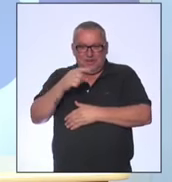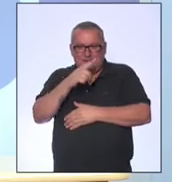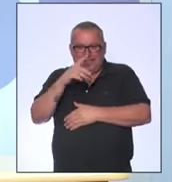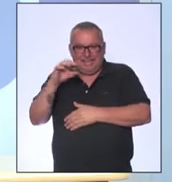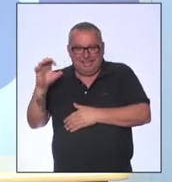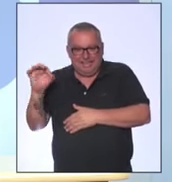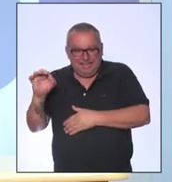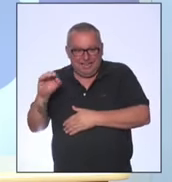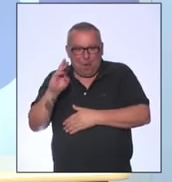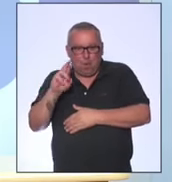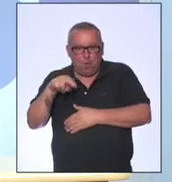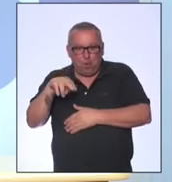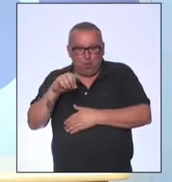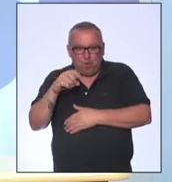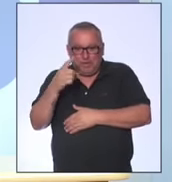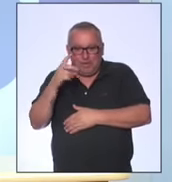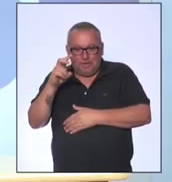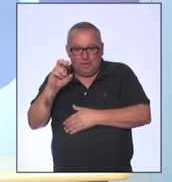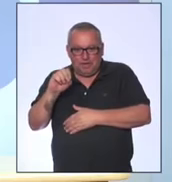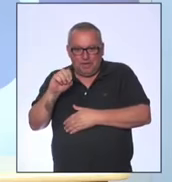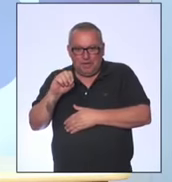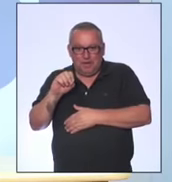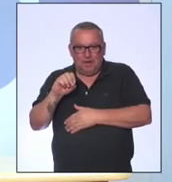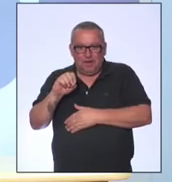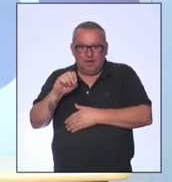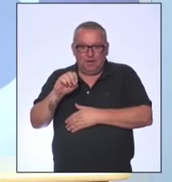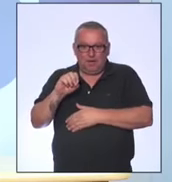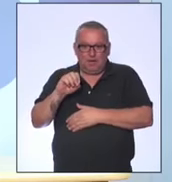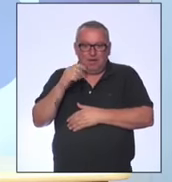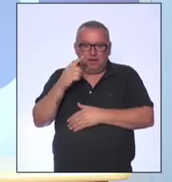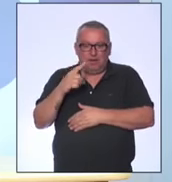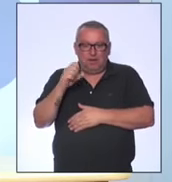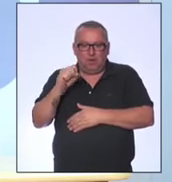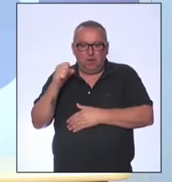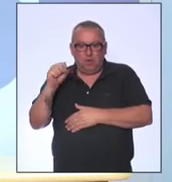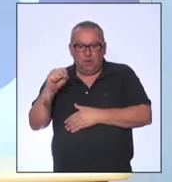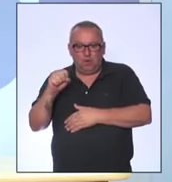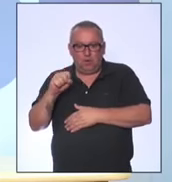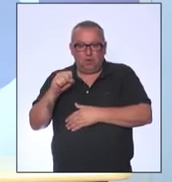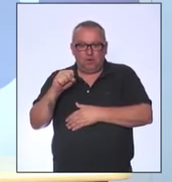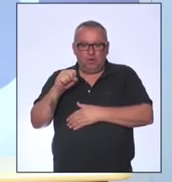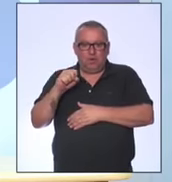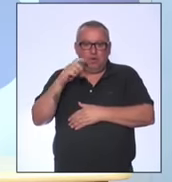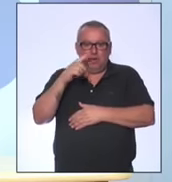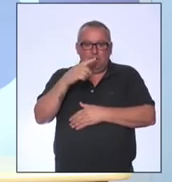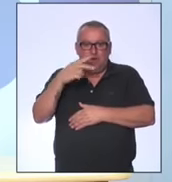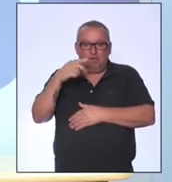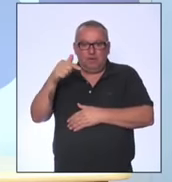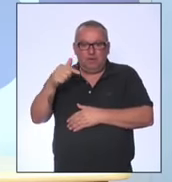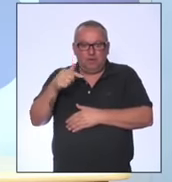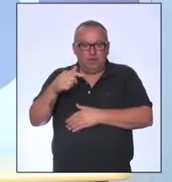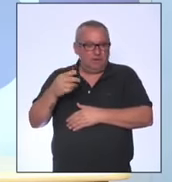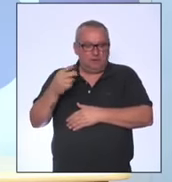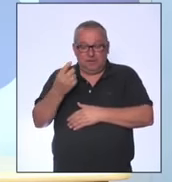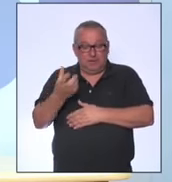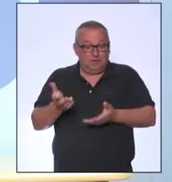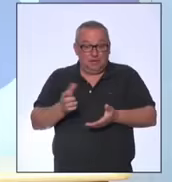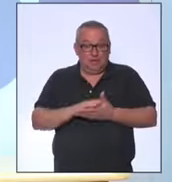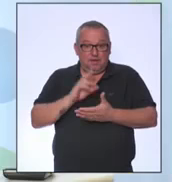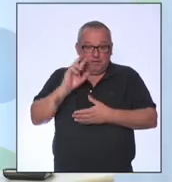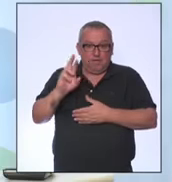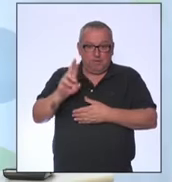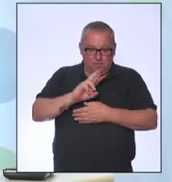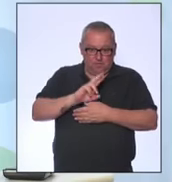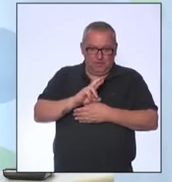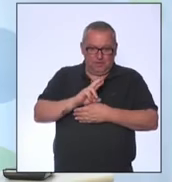100, o Bruno 150, o Vitor Hugo 108, Nicole 126. Vamos